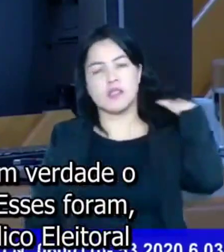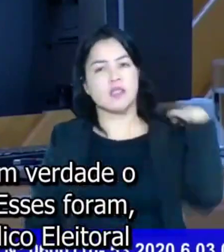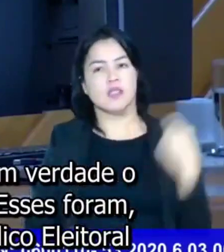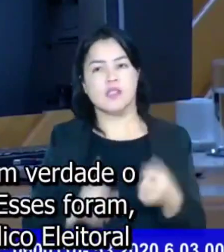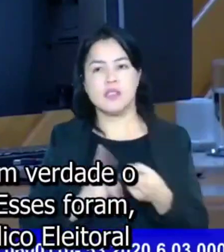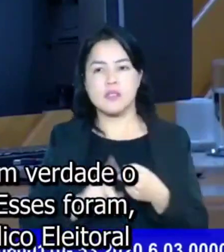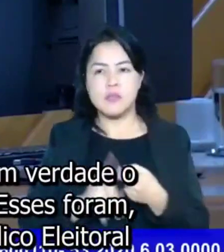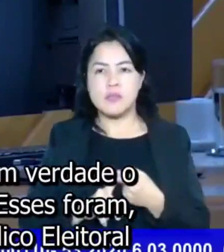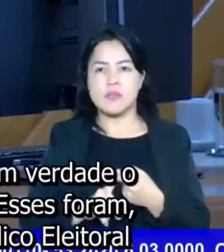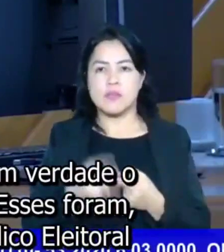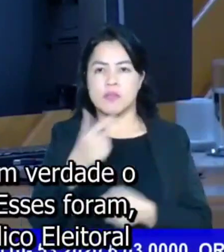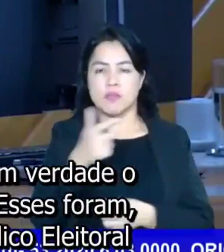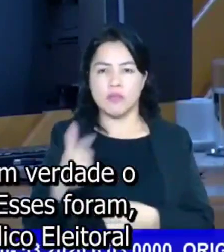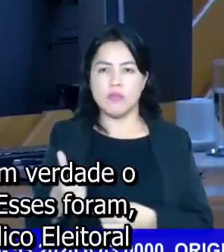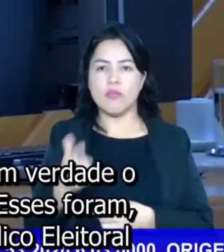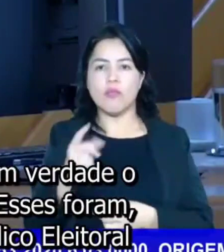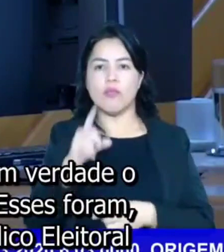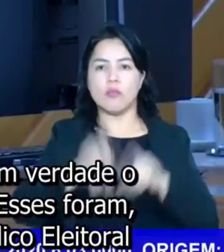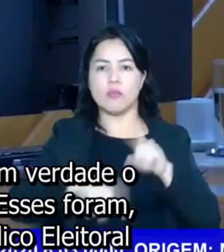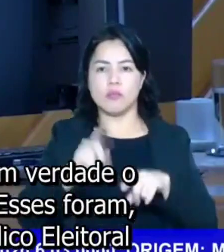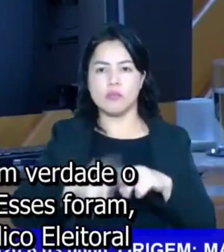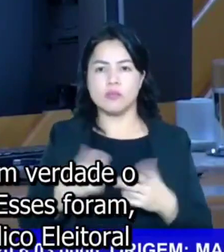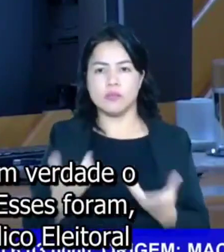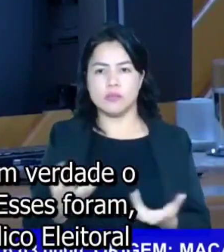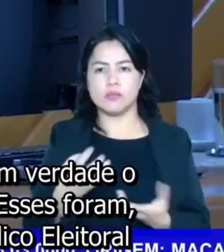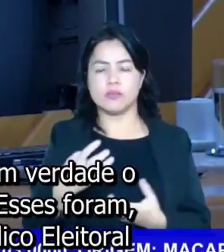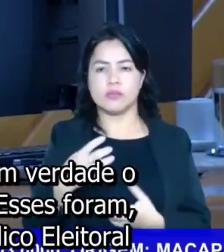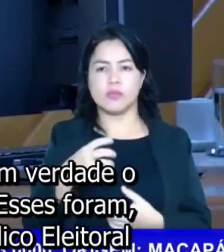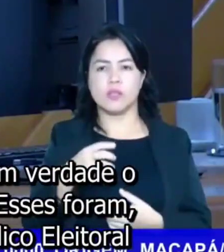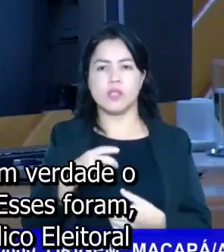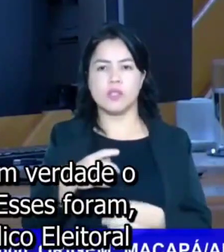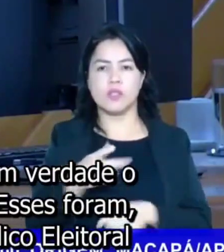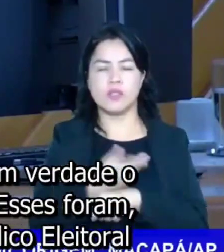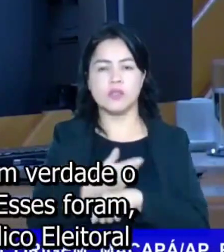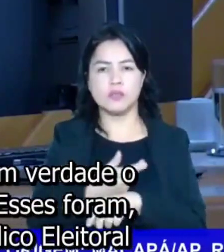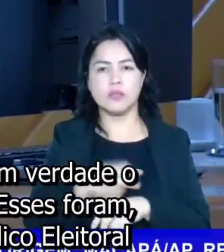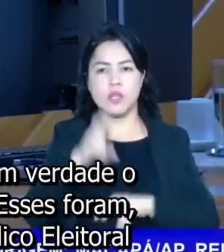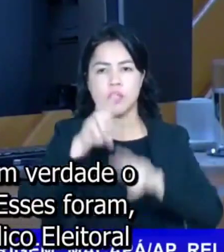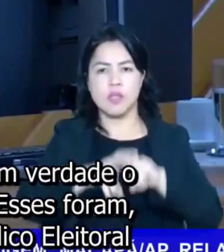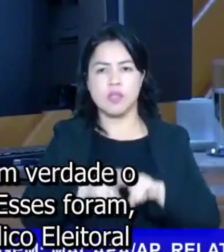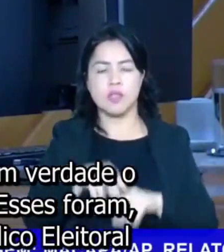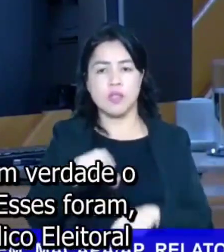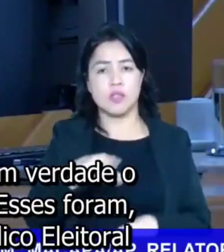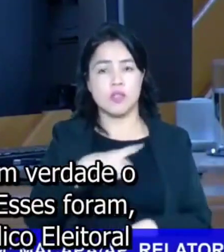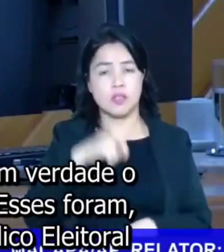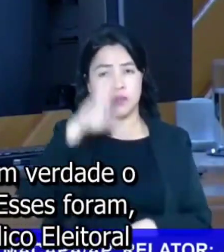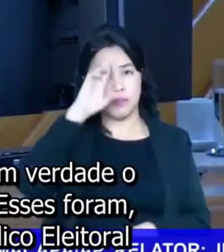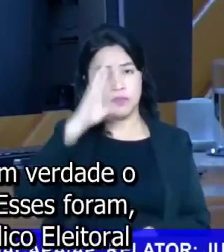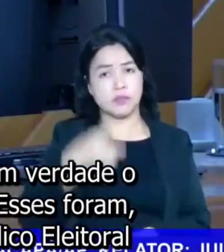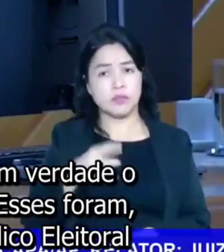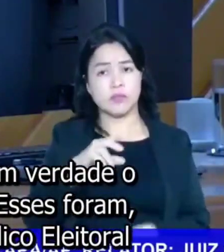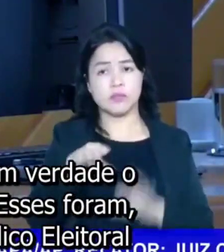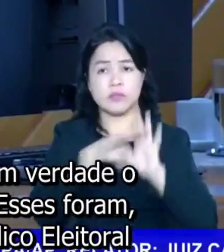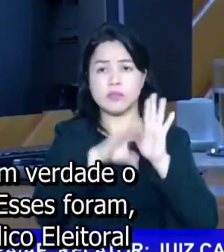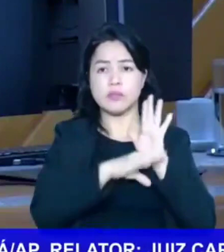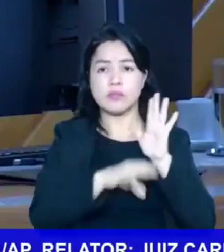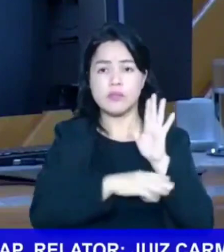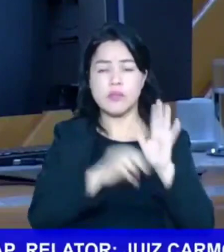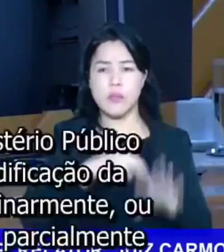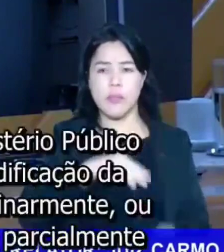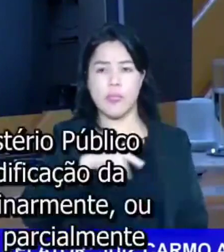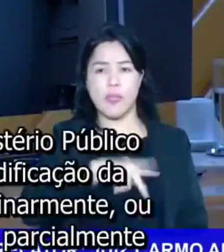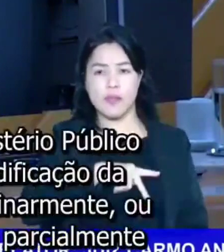inviabiliza, em verdade, o objeto da medida cautelar de busca e apreensão. Essas foram as razões pelas quais o Ministério Público